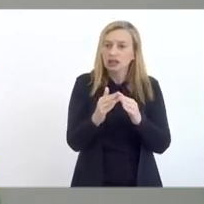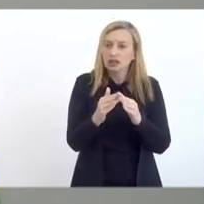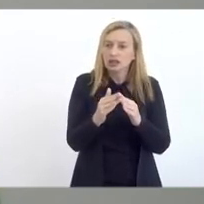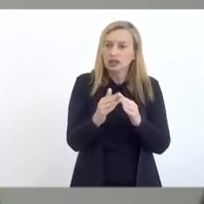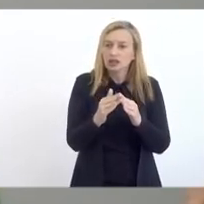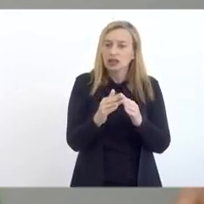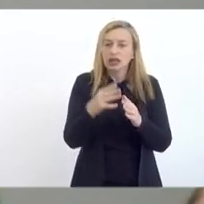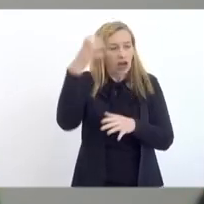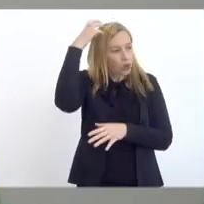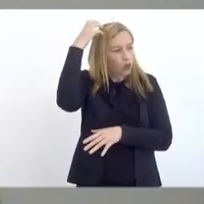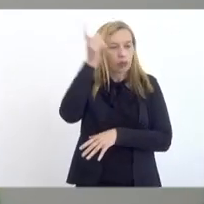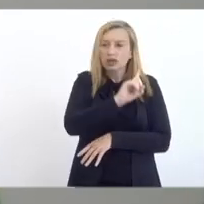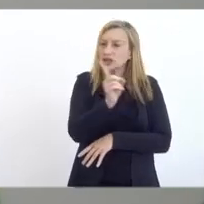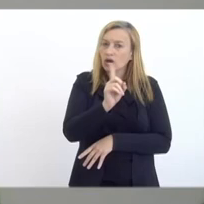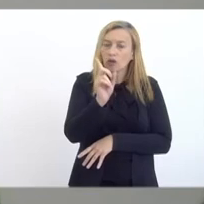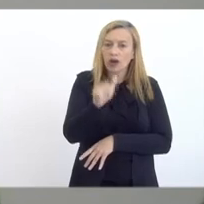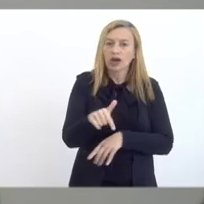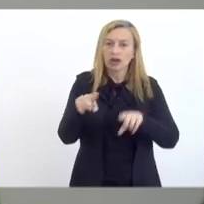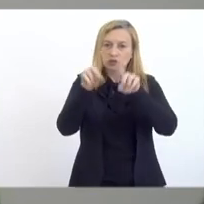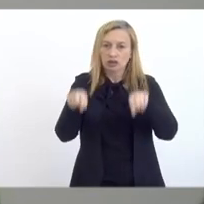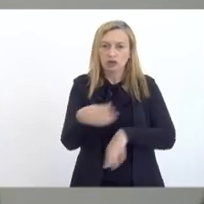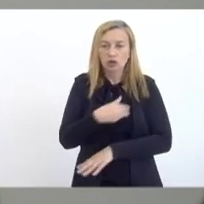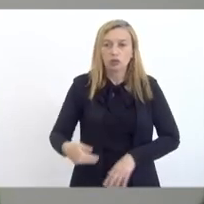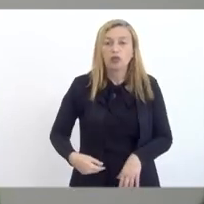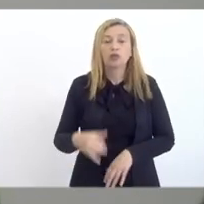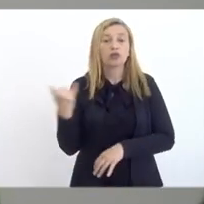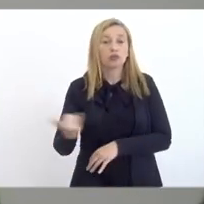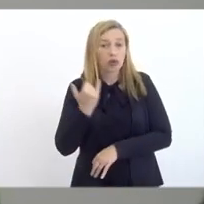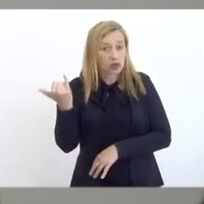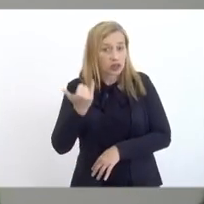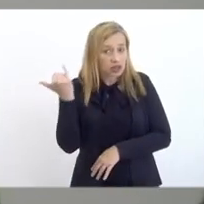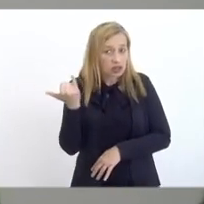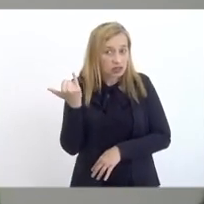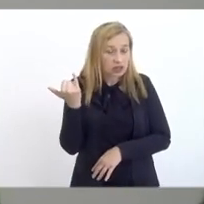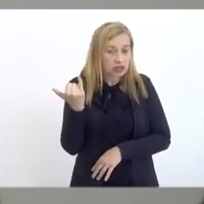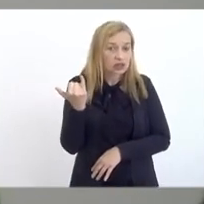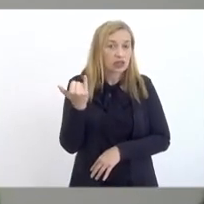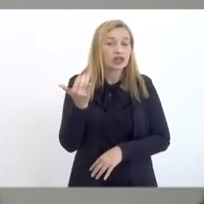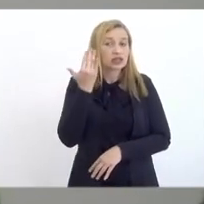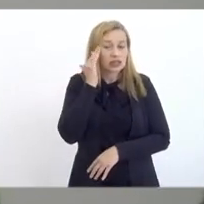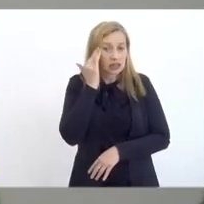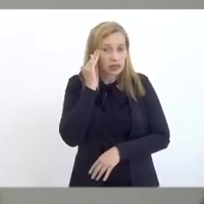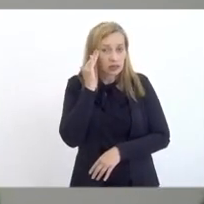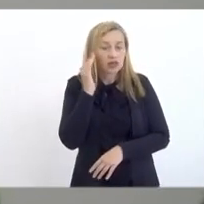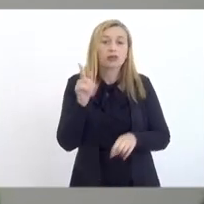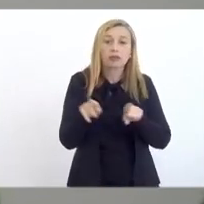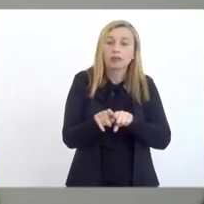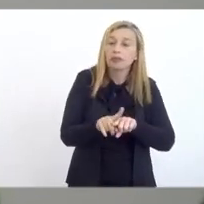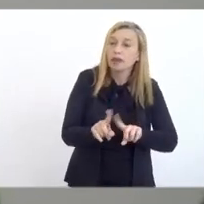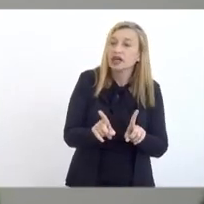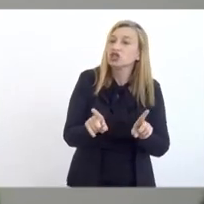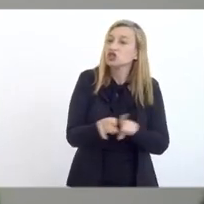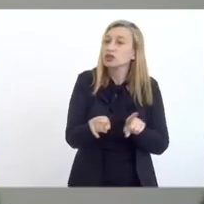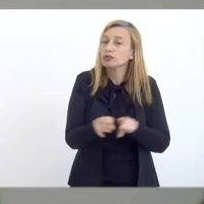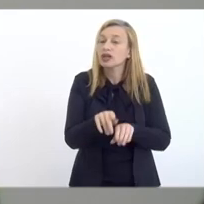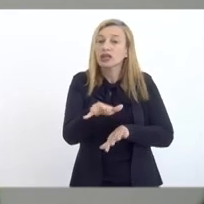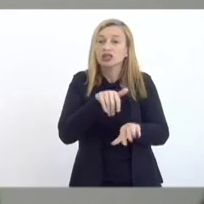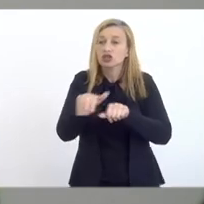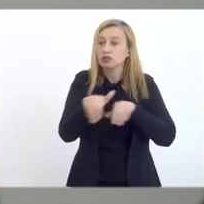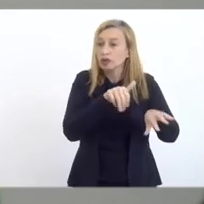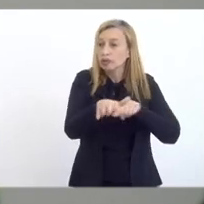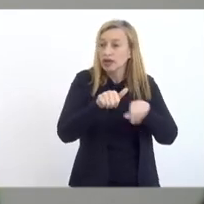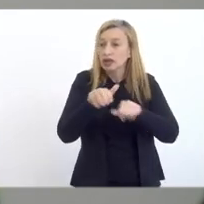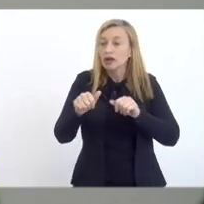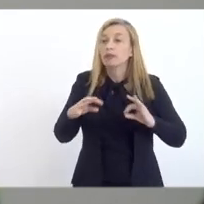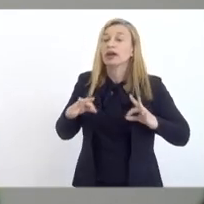em cima do servidor público. Então é importante ter essa noção, mas também aqui uma convocação para